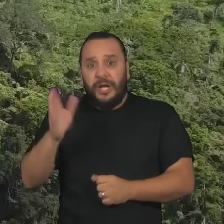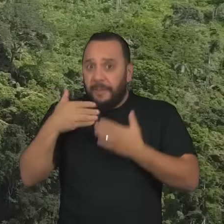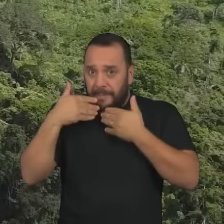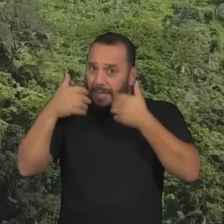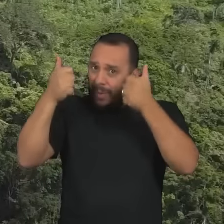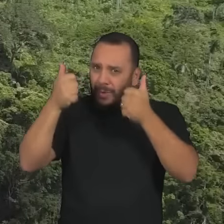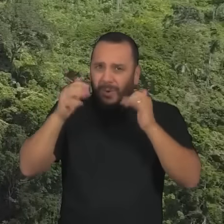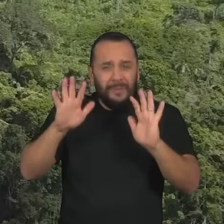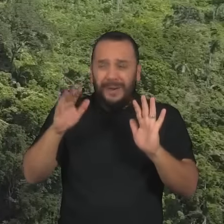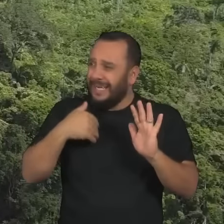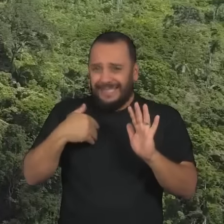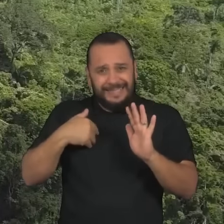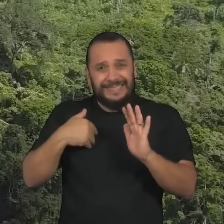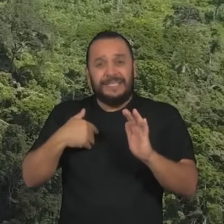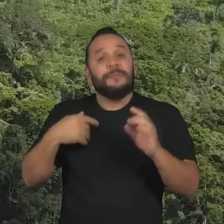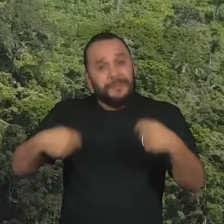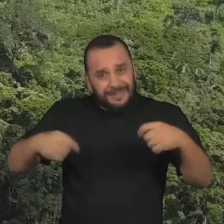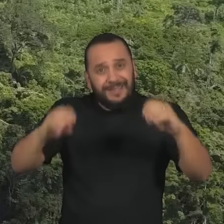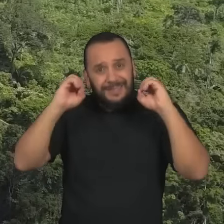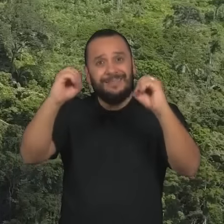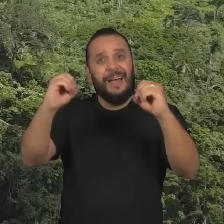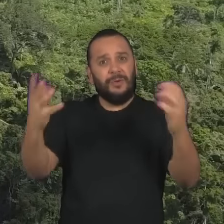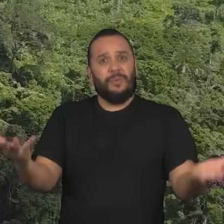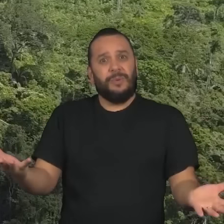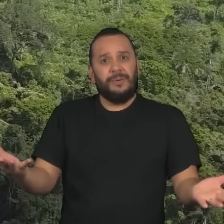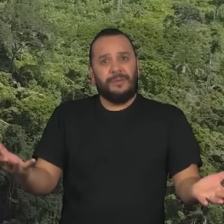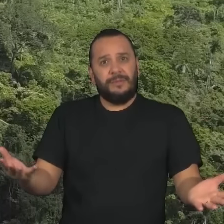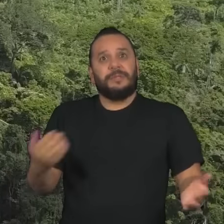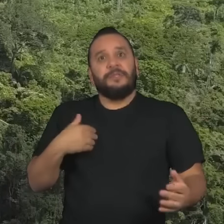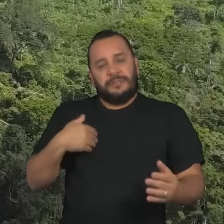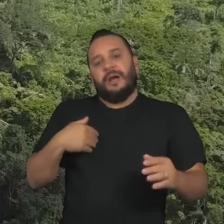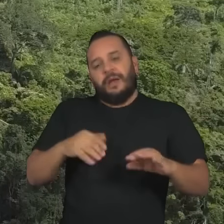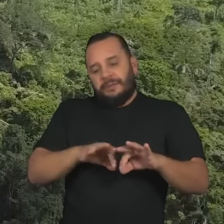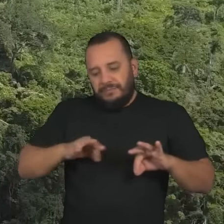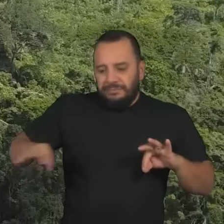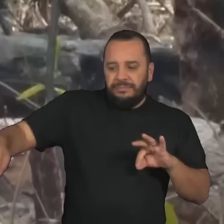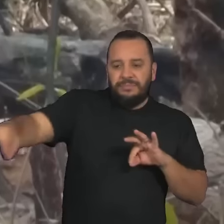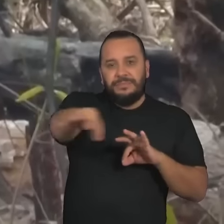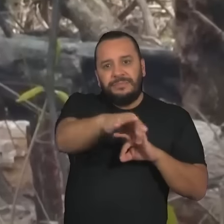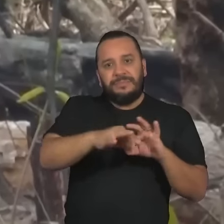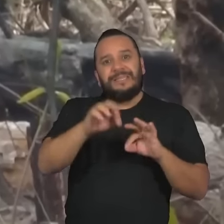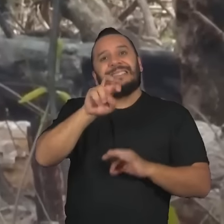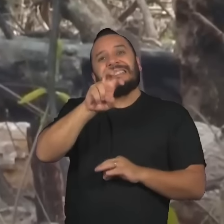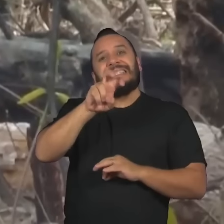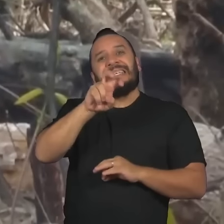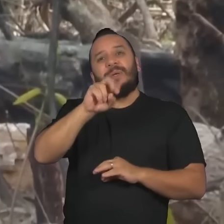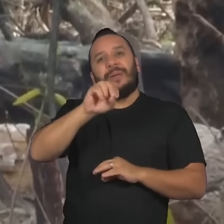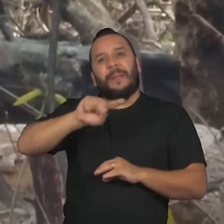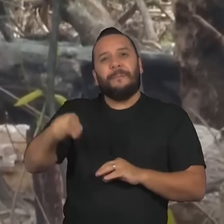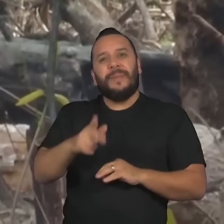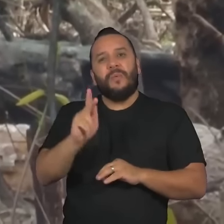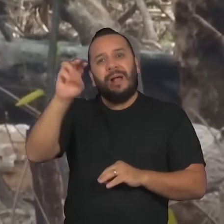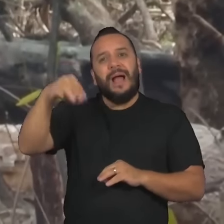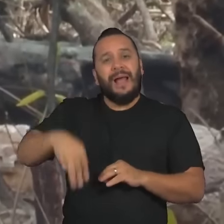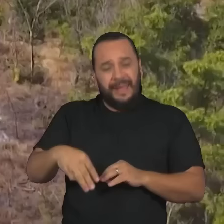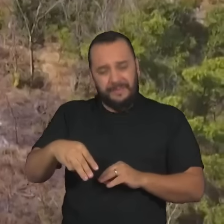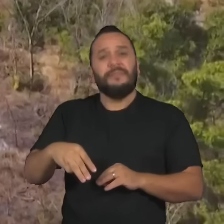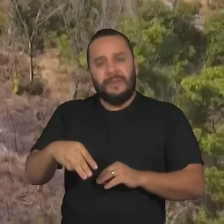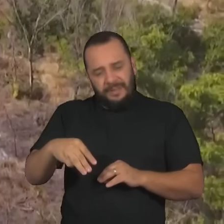Amazônia a gente perdeu mais de 50 mil quilômetros quadrados em 4 anos. Nós já temos